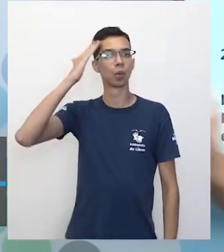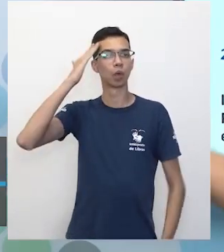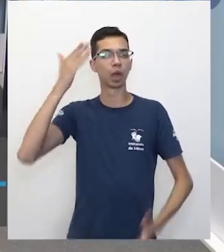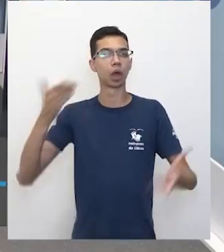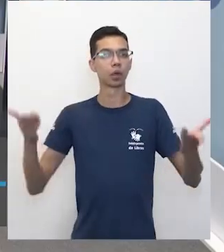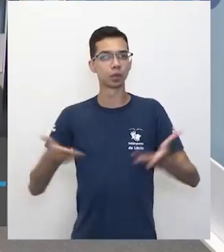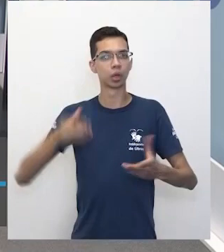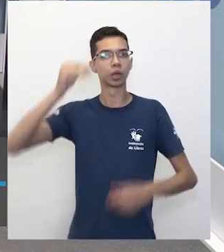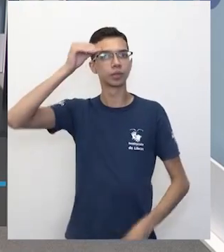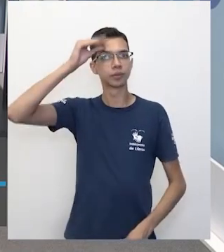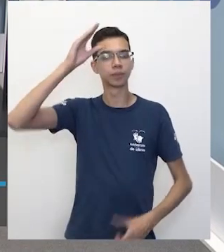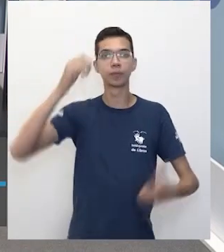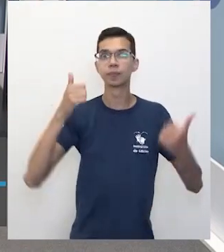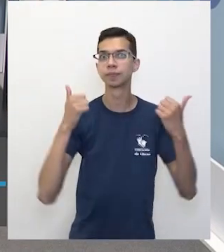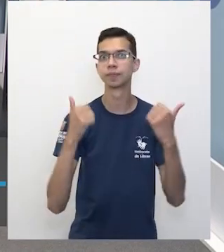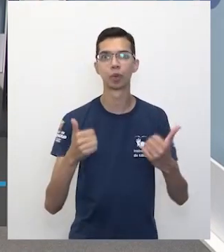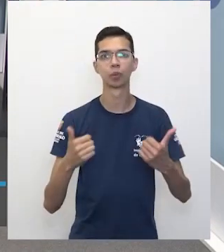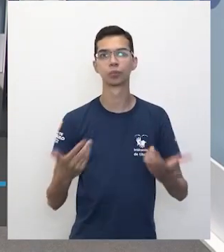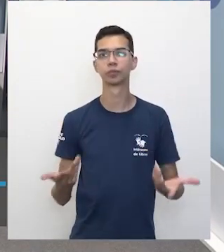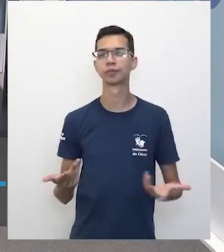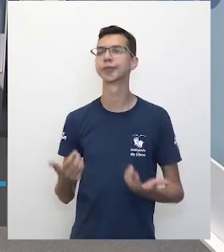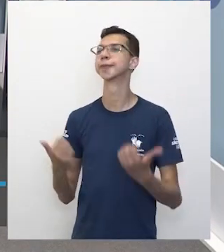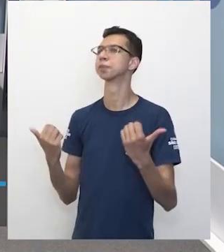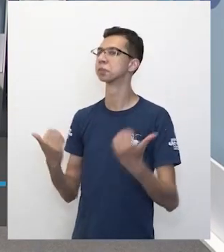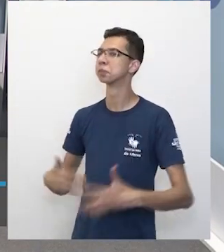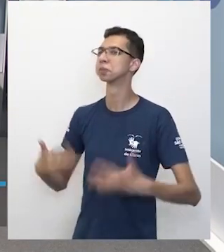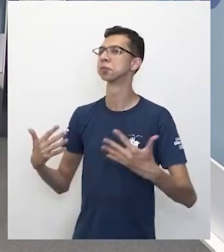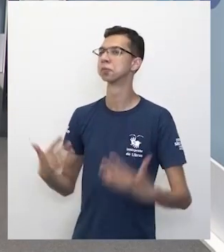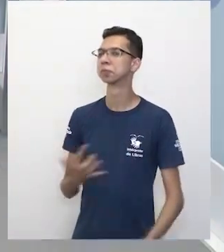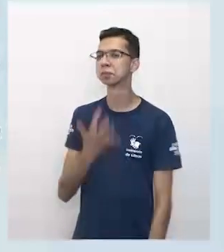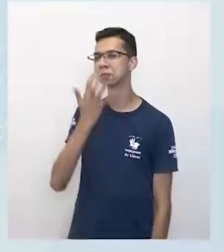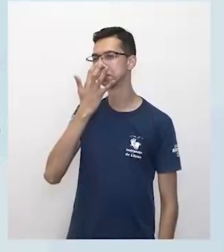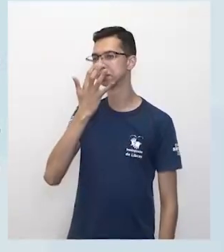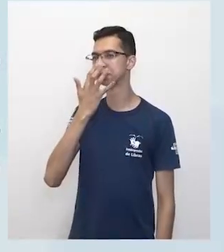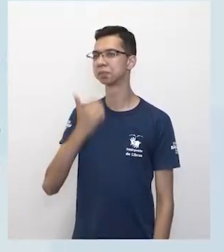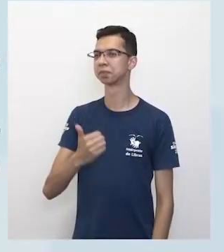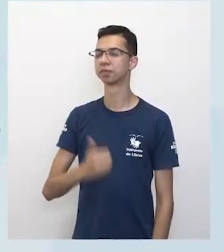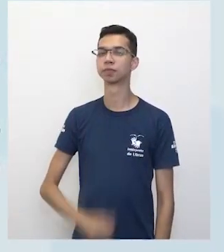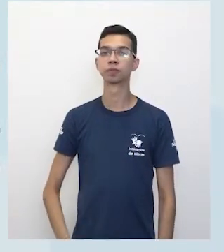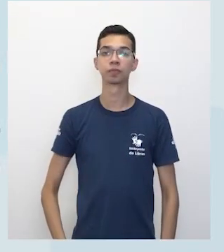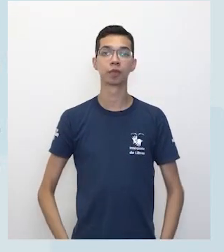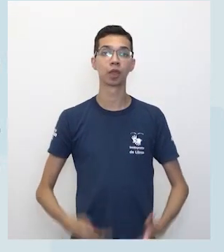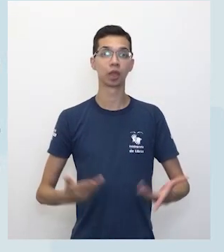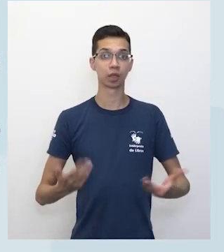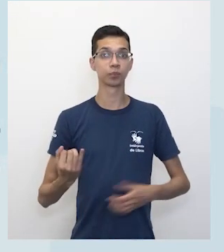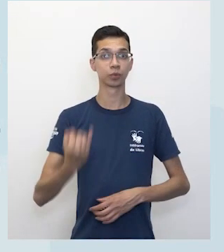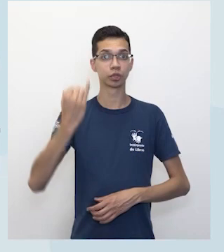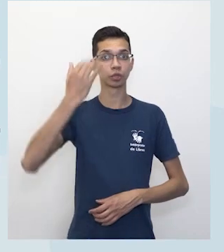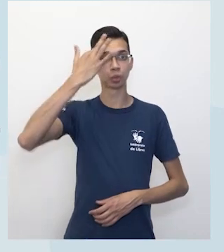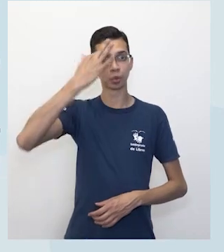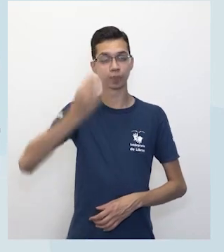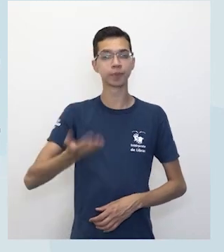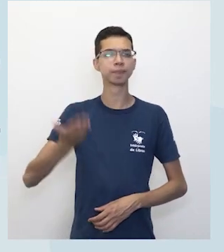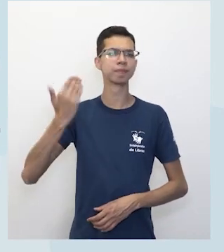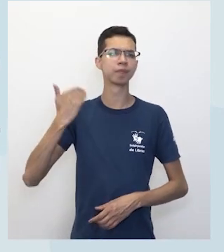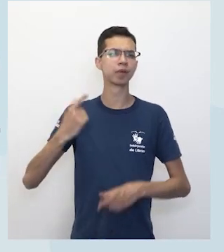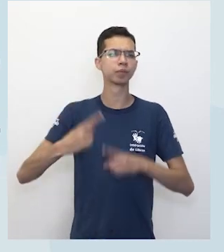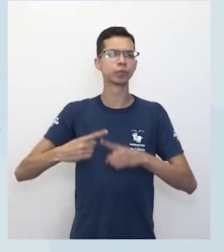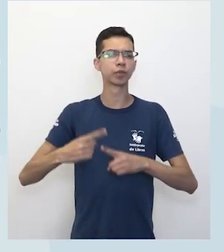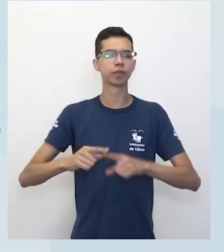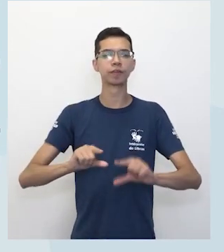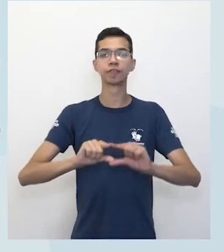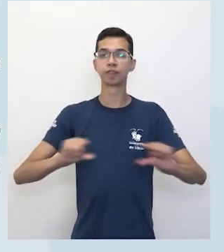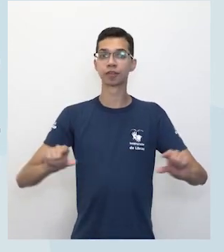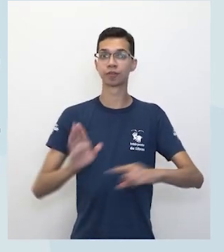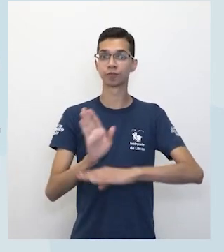Que bom. Caramba. Que bom. Sensacional. Uhum. Então, importante, por que compreender o passado? Essa frase eu tirei de um filme, esse